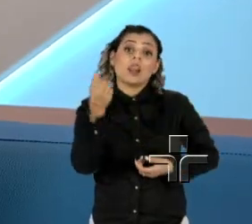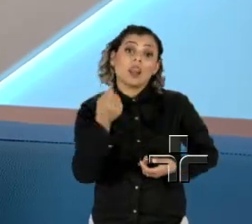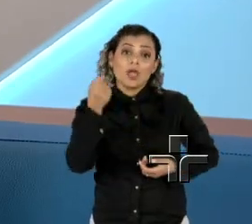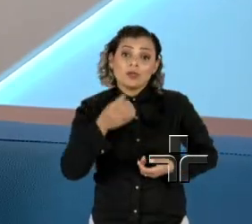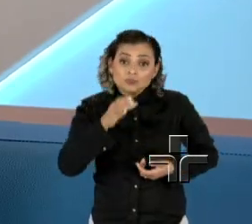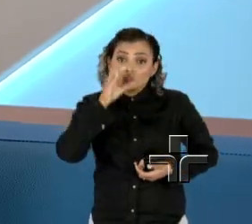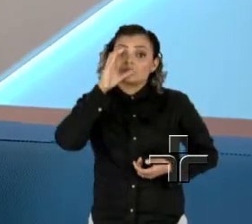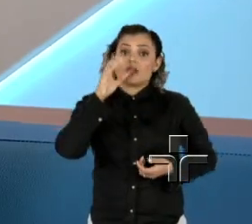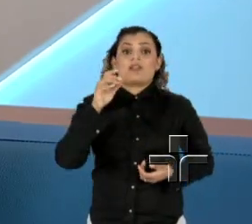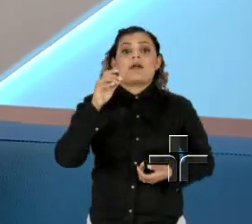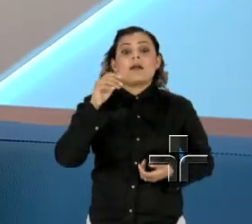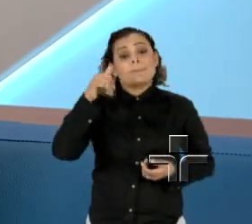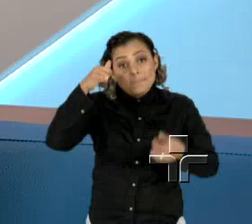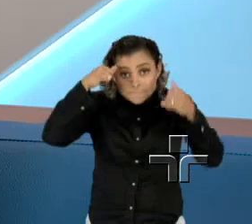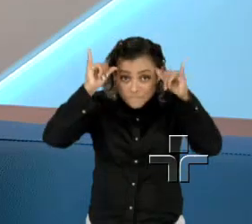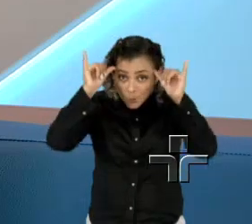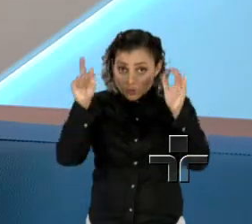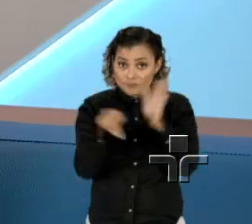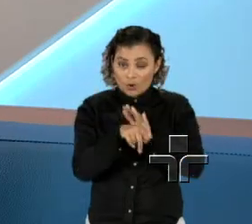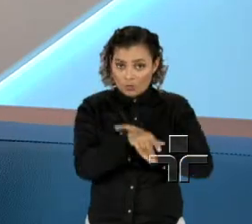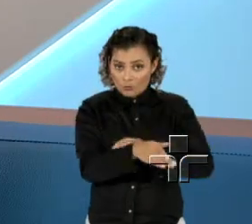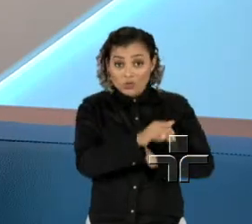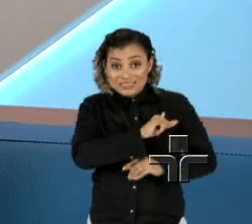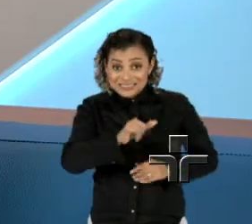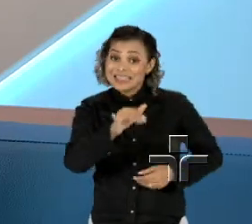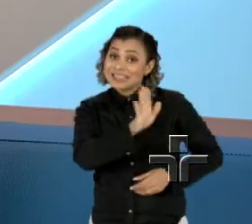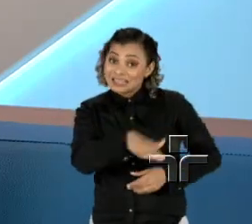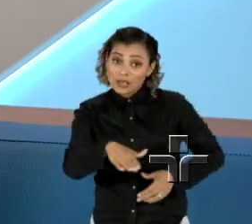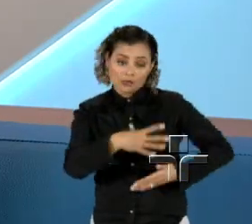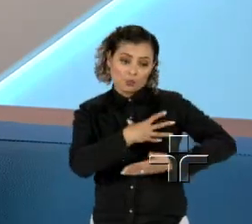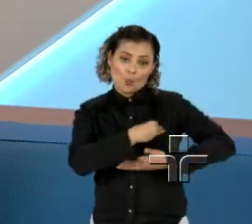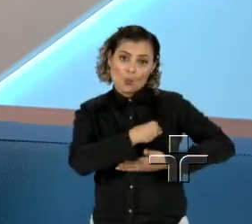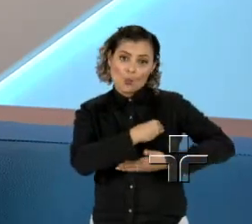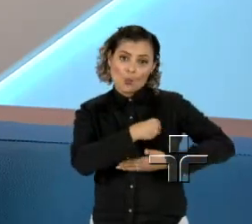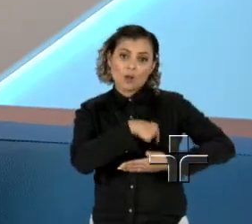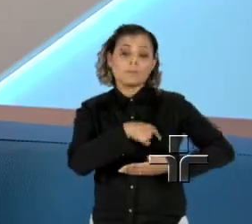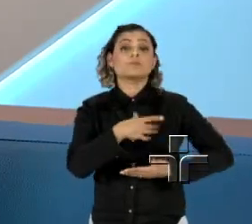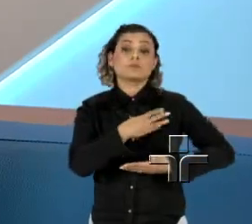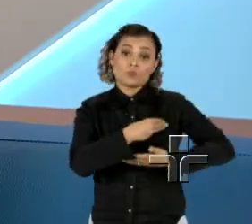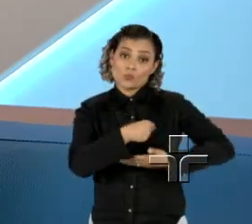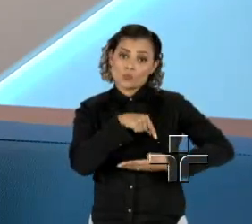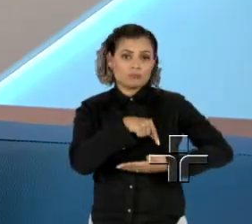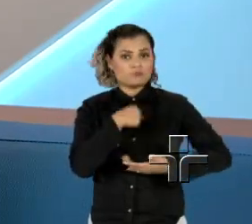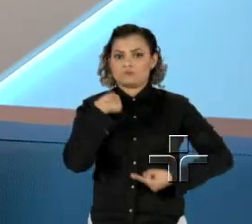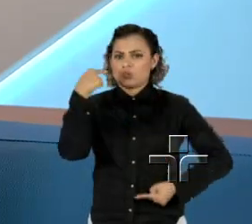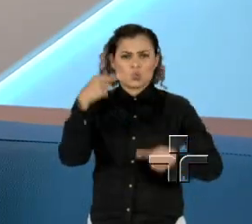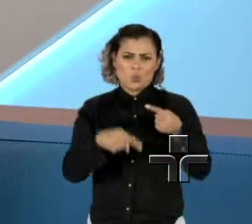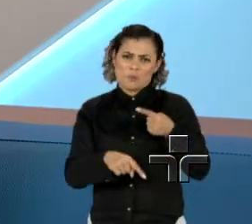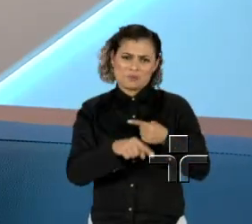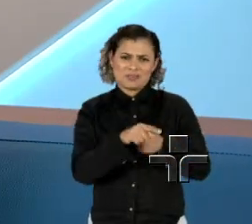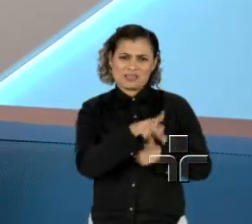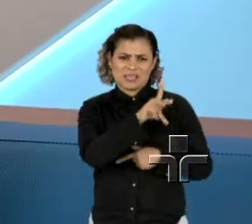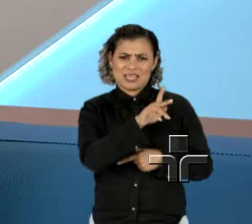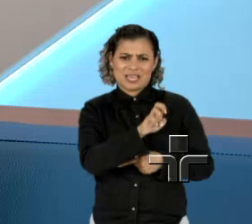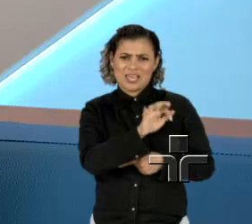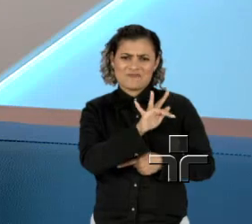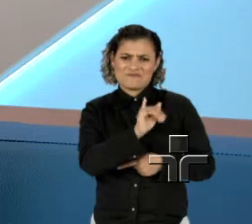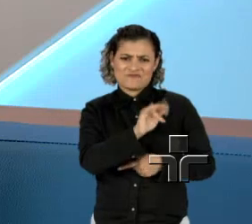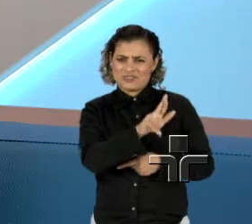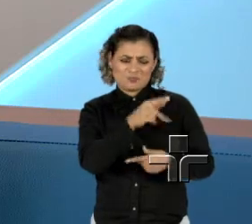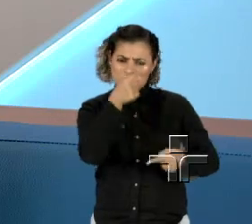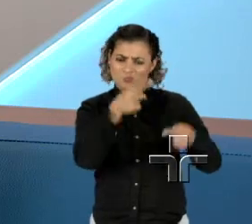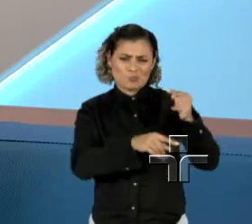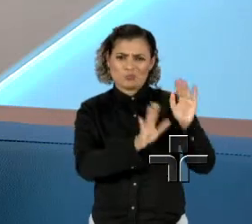vaca. Se for uma criança ainda amamentada ao seio, não é indicado que você use kefir de